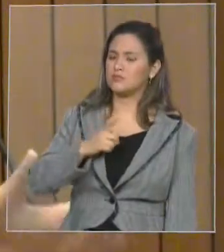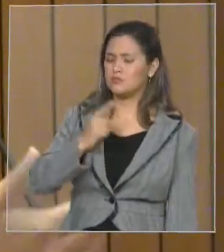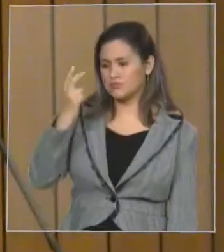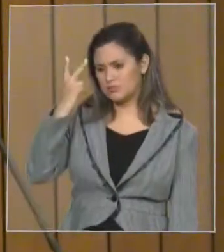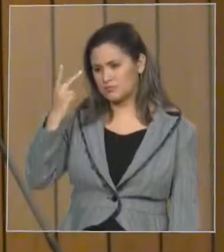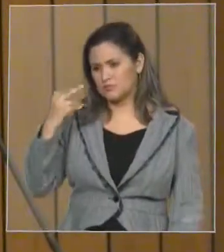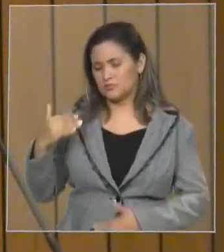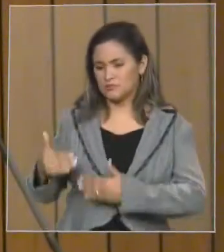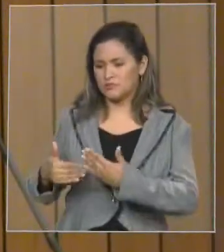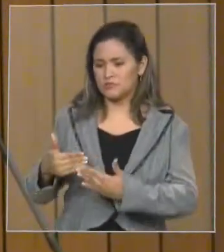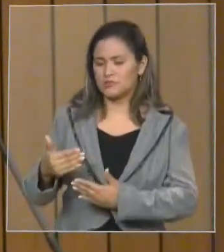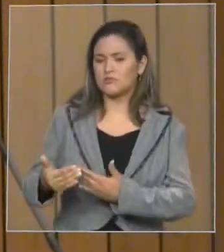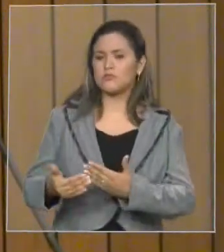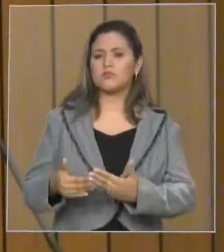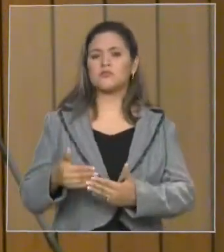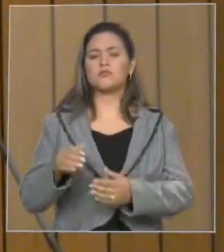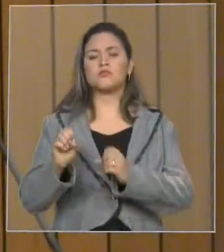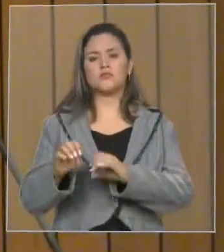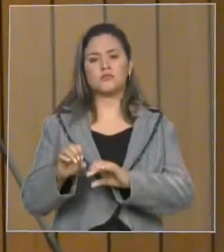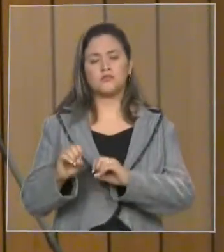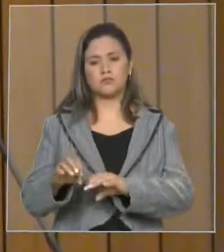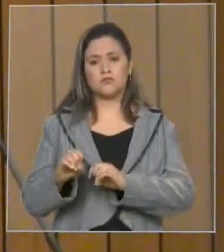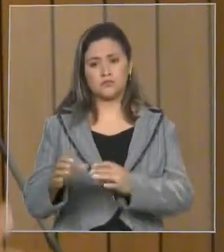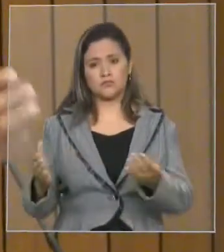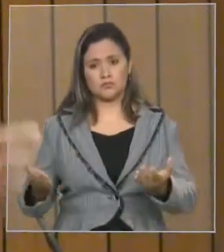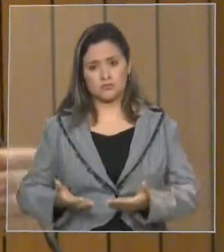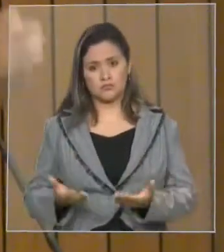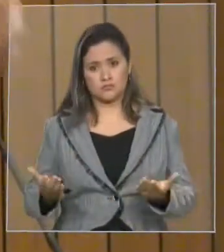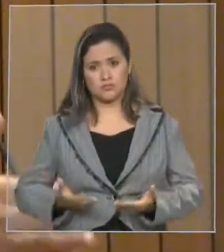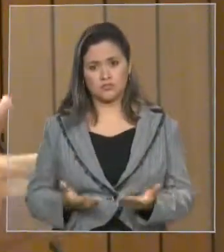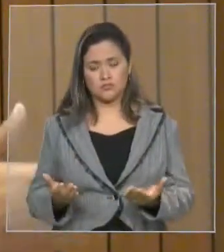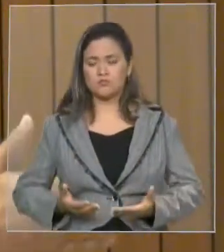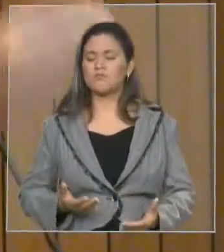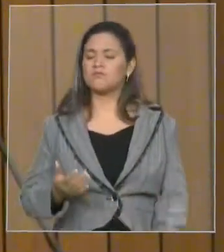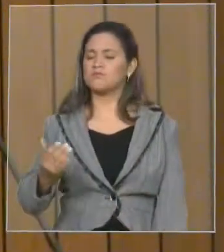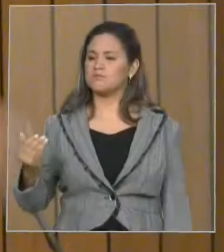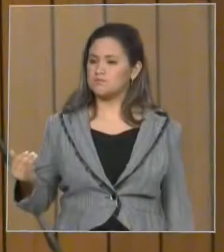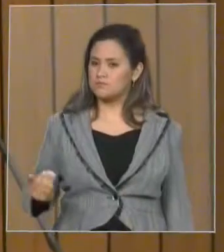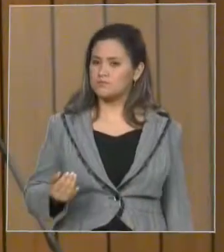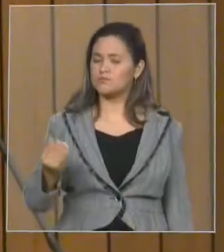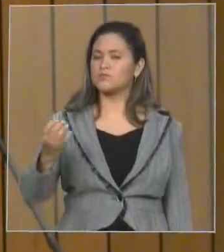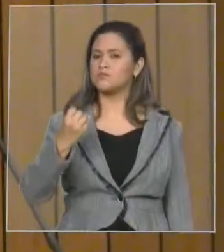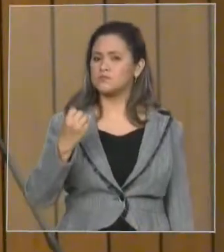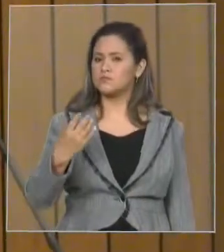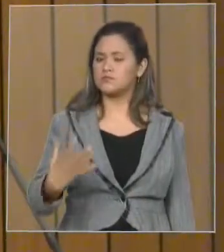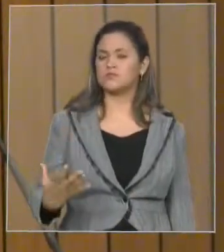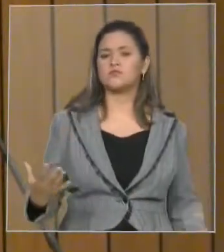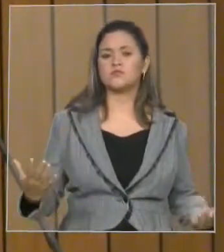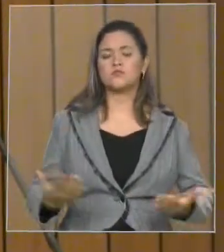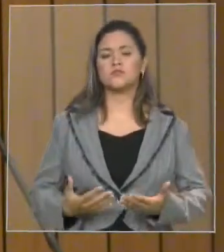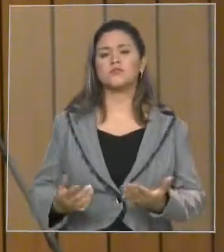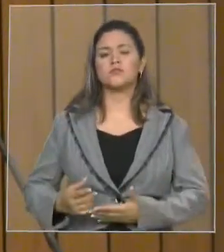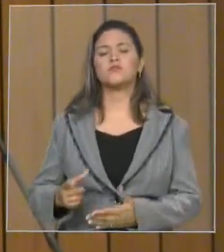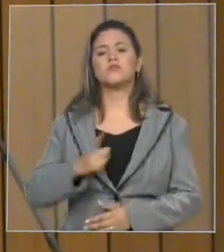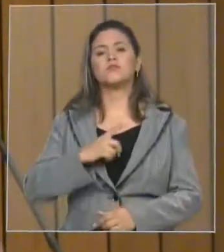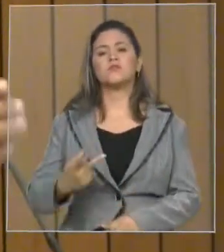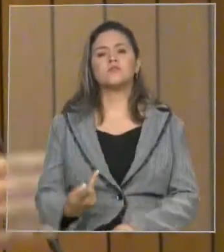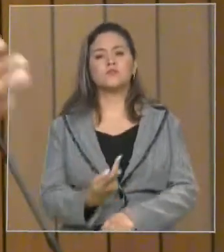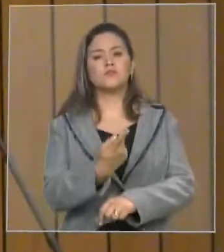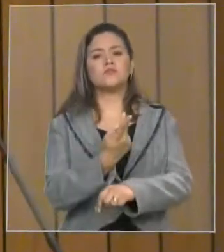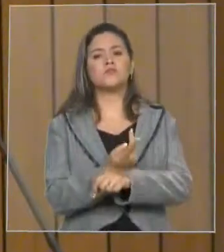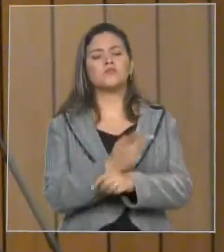no ensino tem desenvolvido um excelente trabalho ao ponto da instituição ser hoje premiada